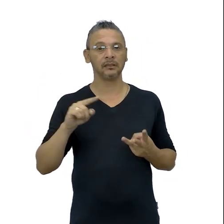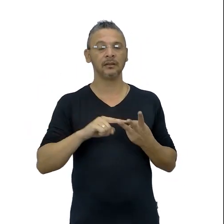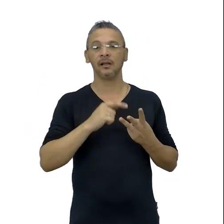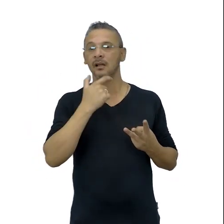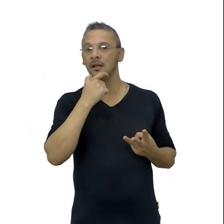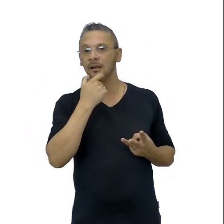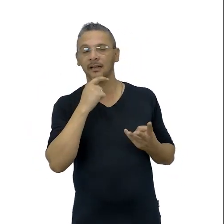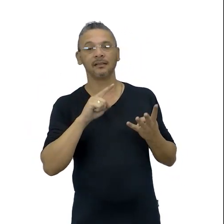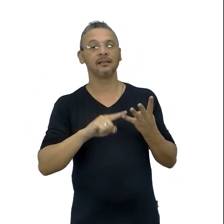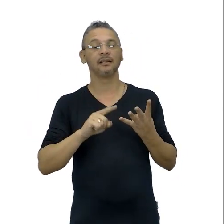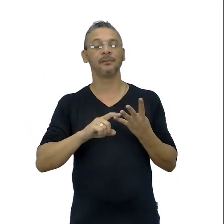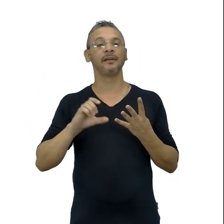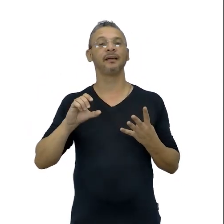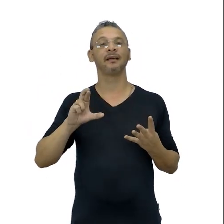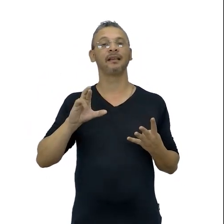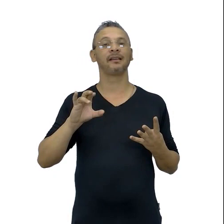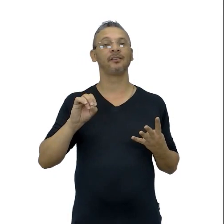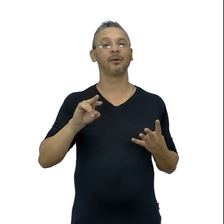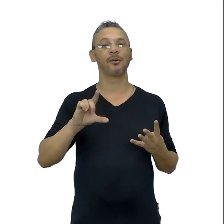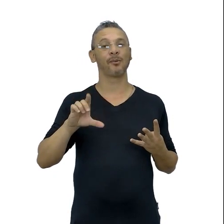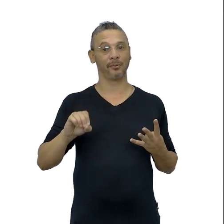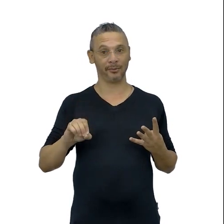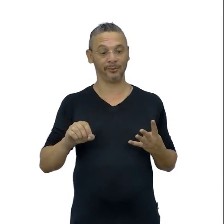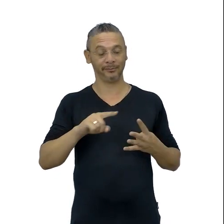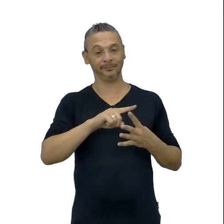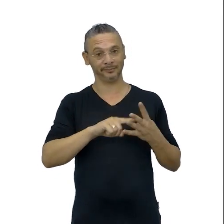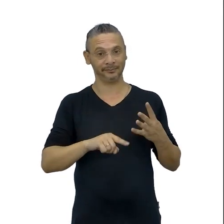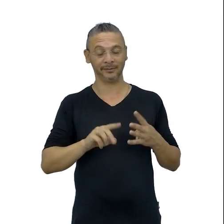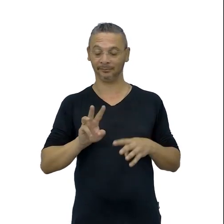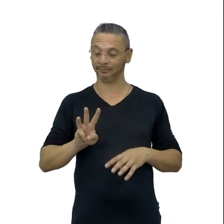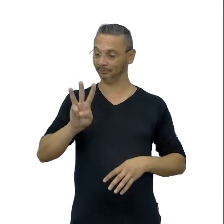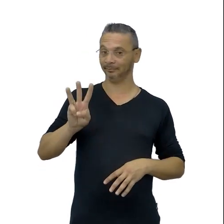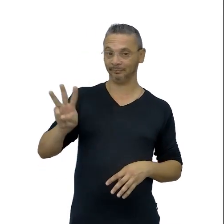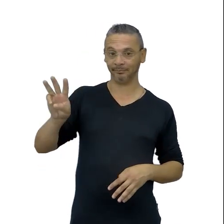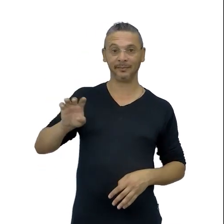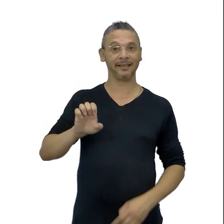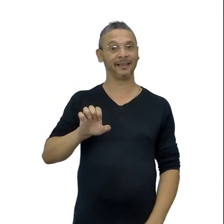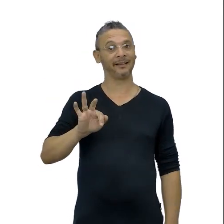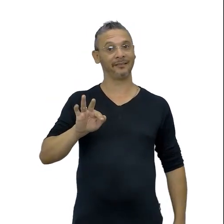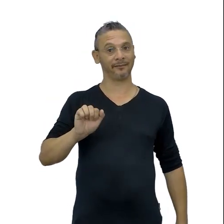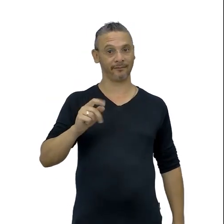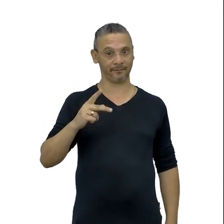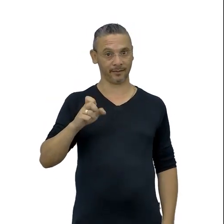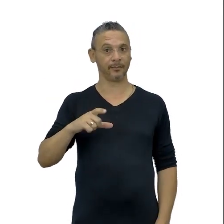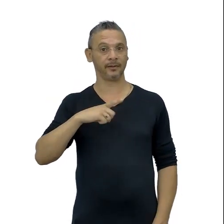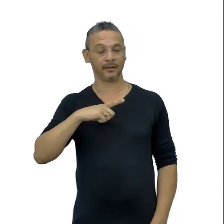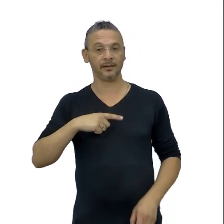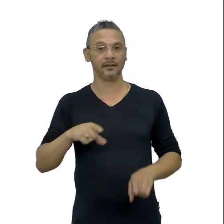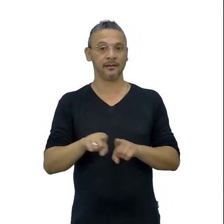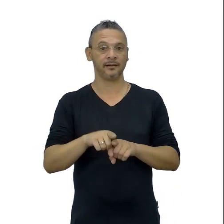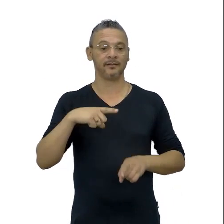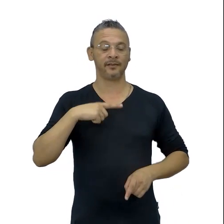inglês e crioulo, né? Então, estão disponíveis no site da EFAP também.